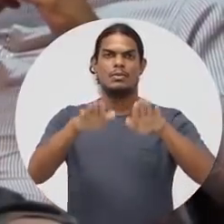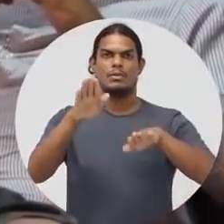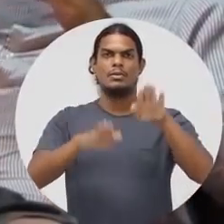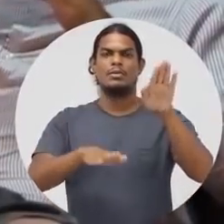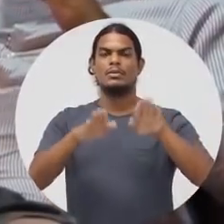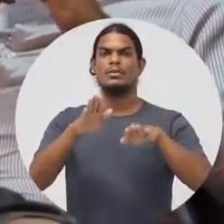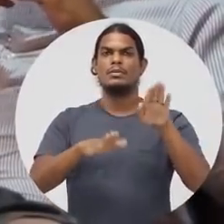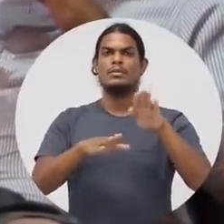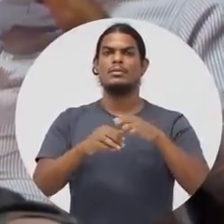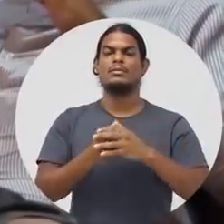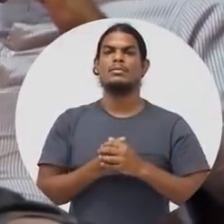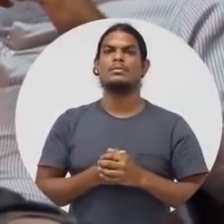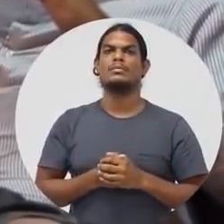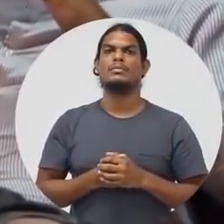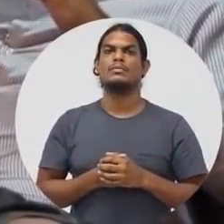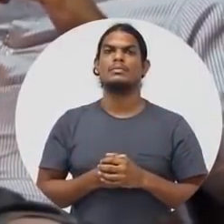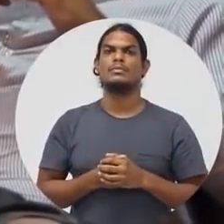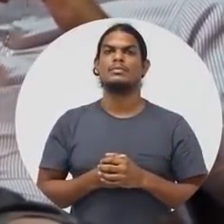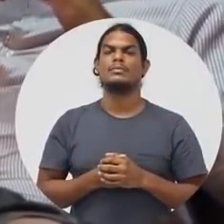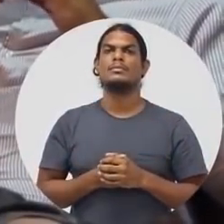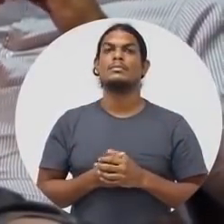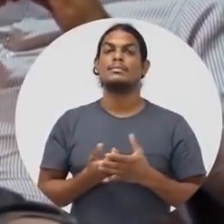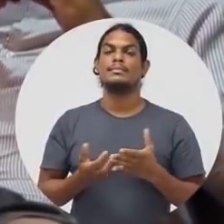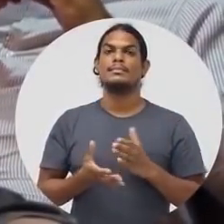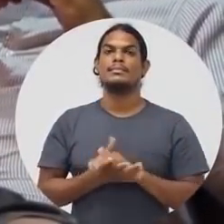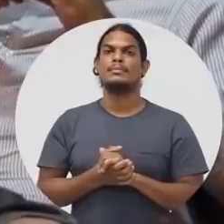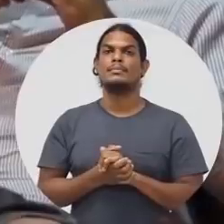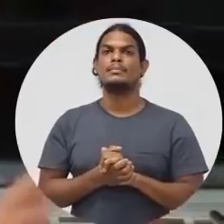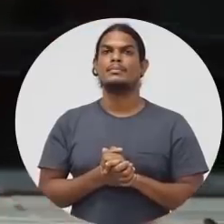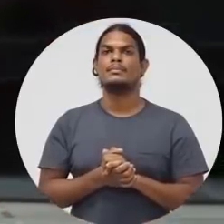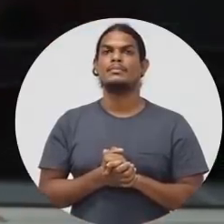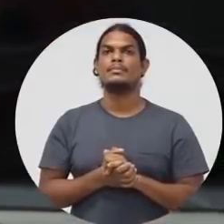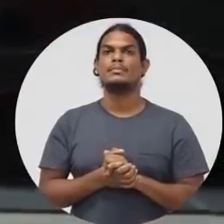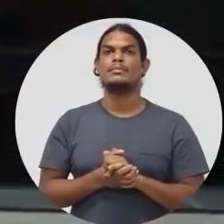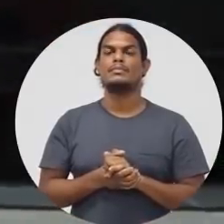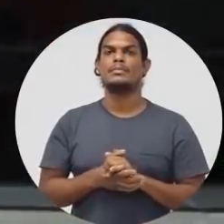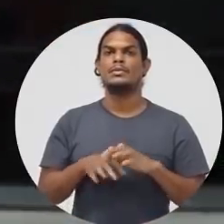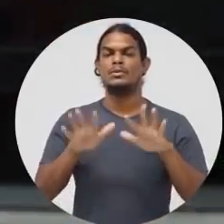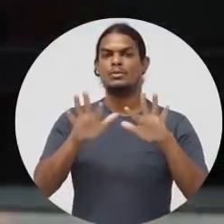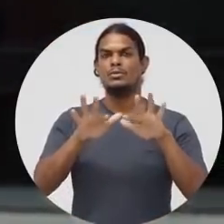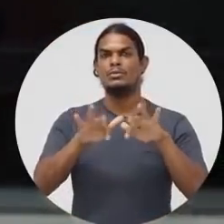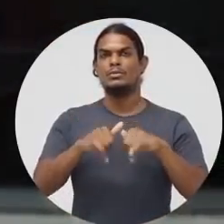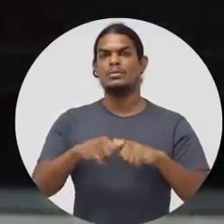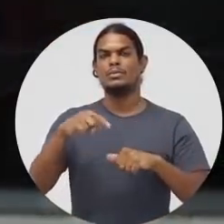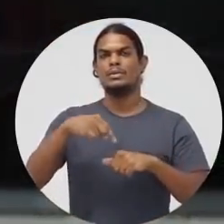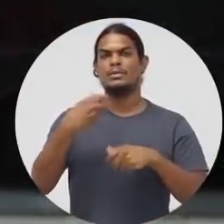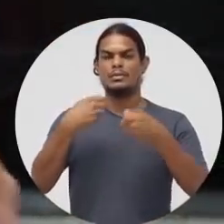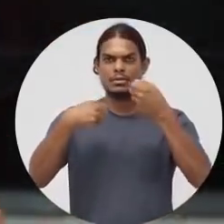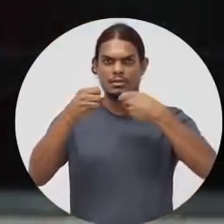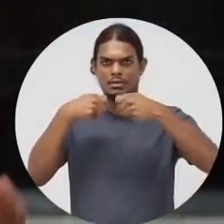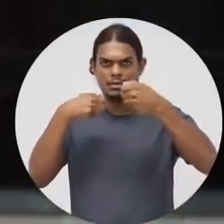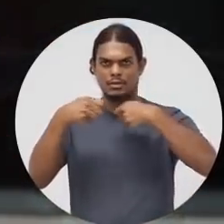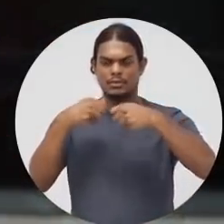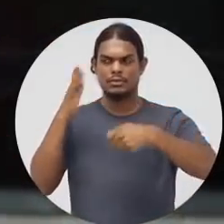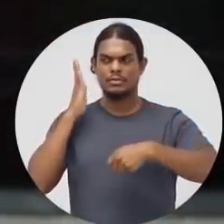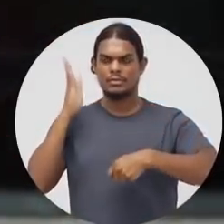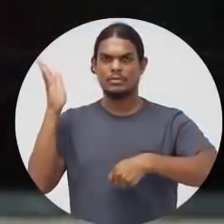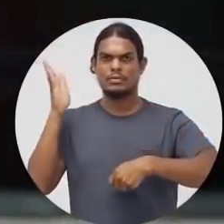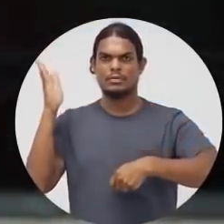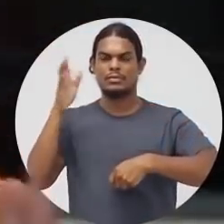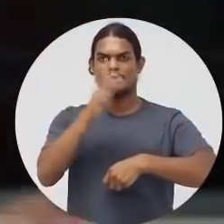fundamental no processo câmbio. do câmbio. Pois é, estudante. Nós concluímos a entrevista com o